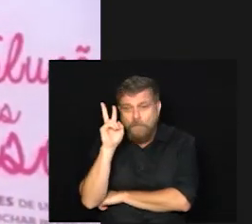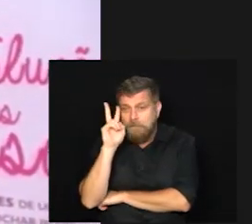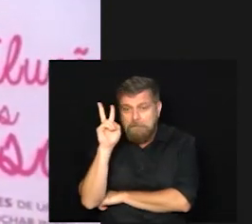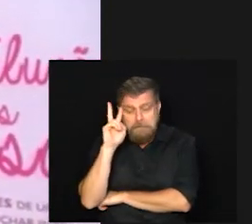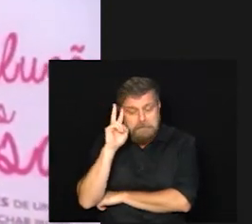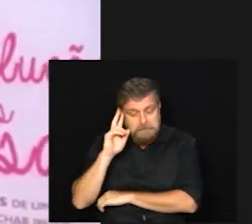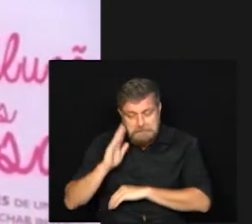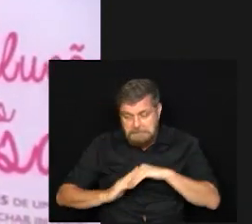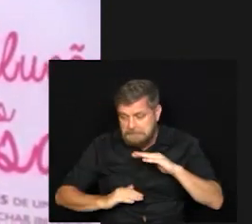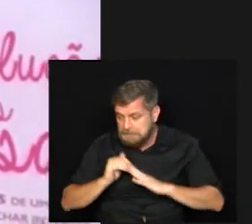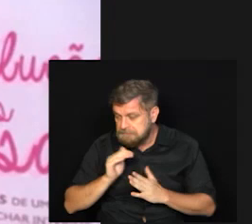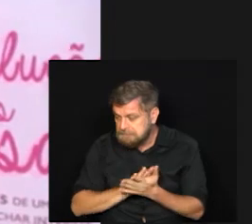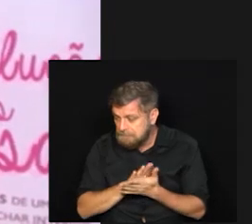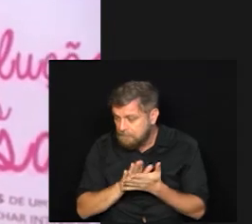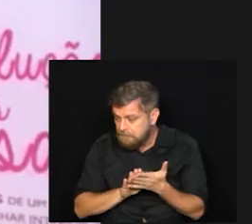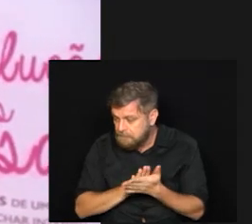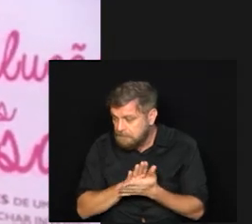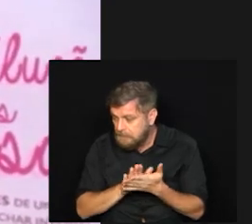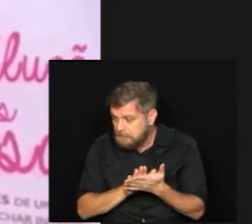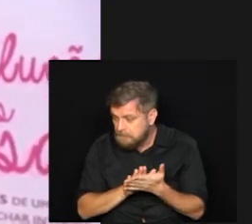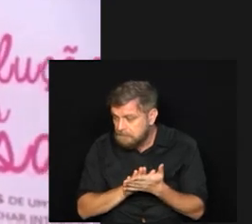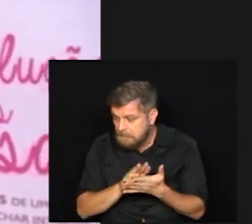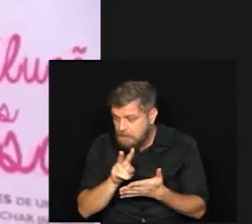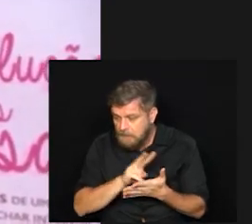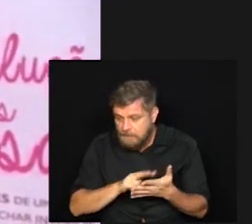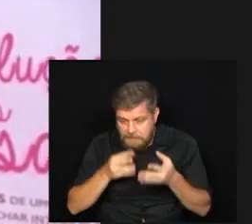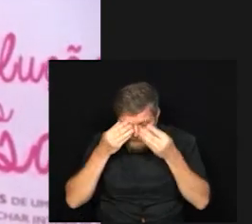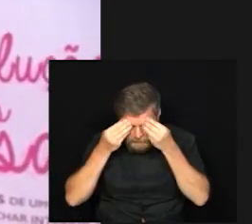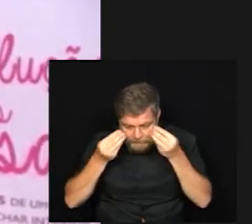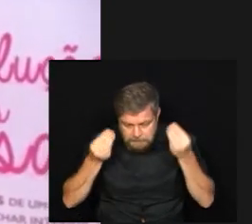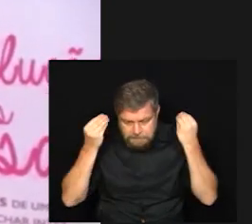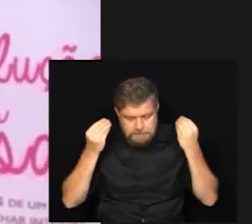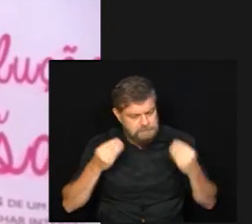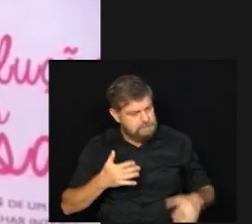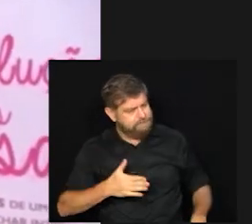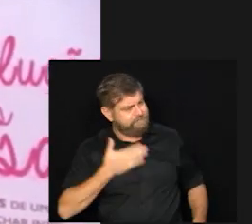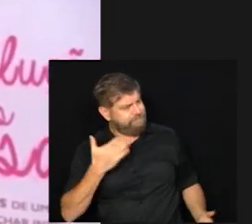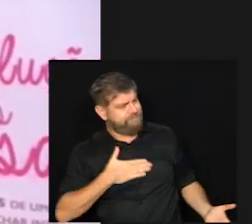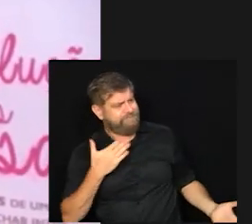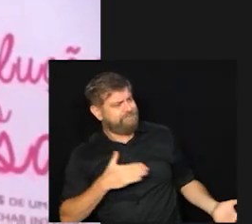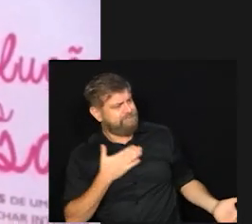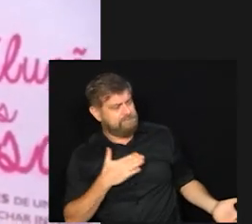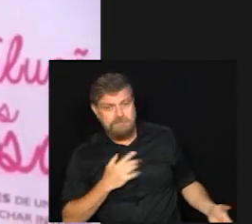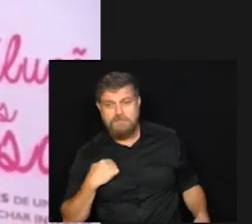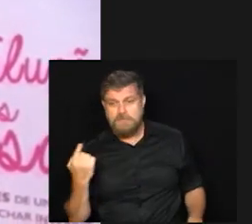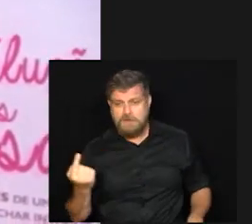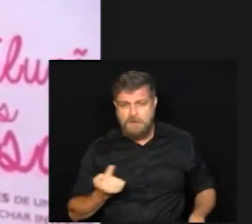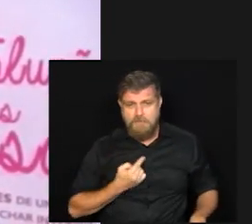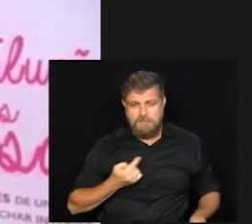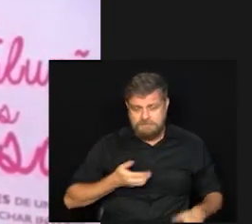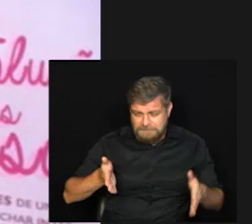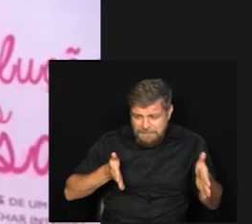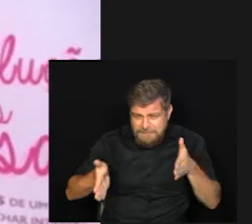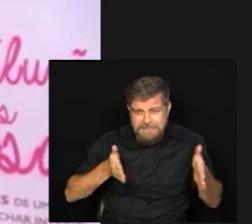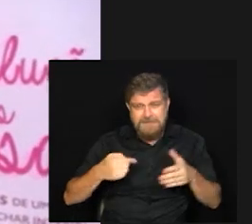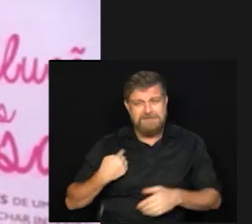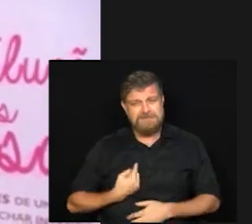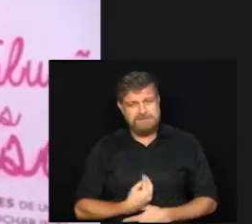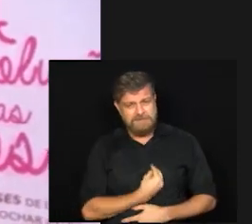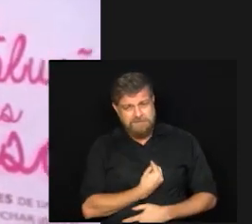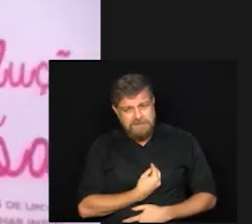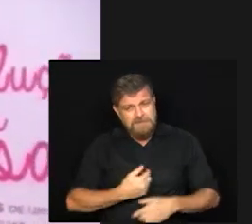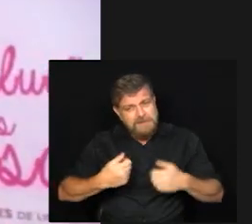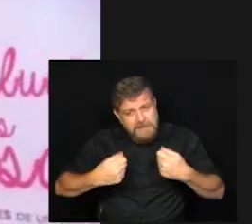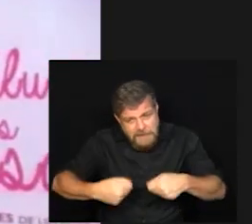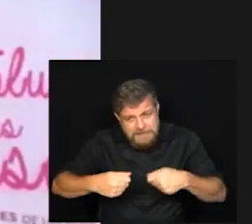fez nada com aquilo que você leu. Tá. E isso é muito chocante, assim, né? Na nossa atual realidade, que a gente precisa